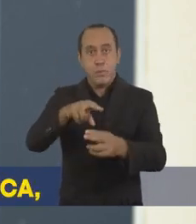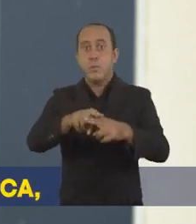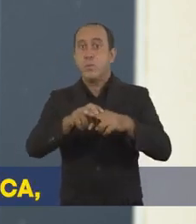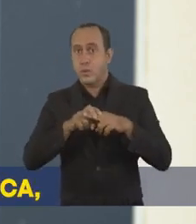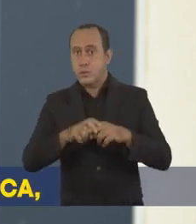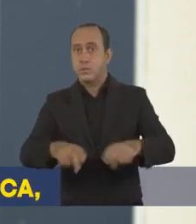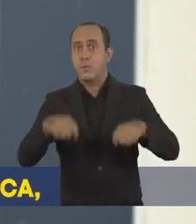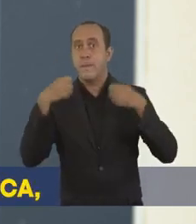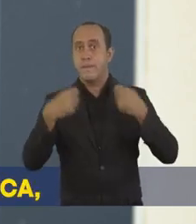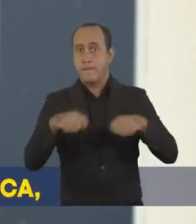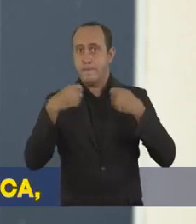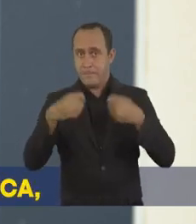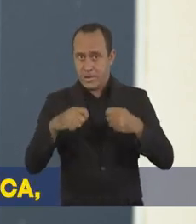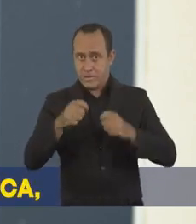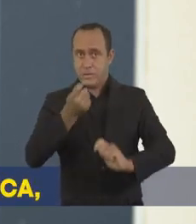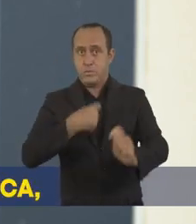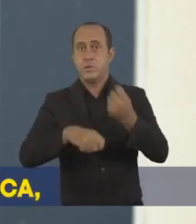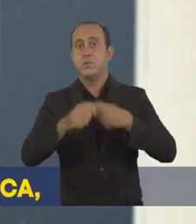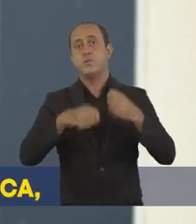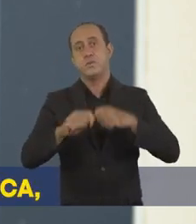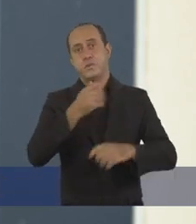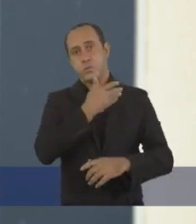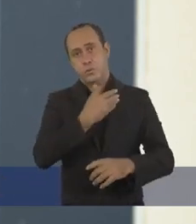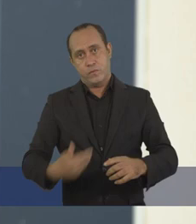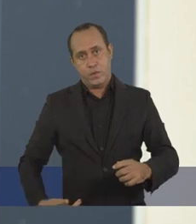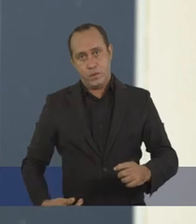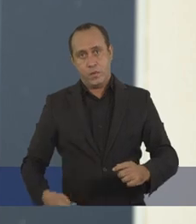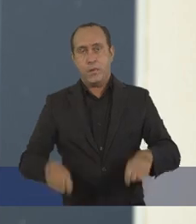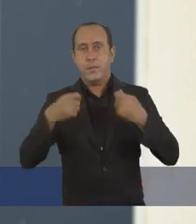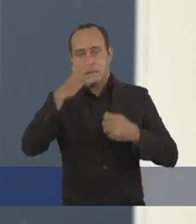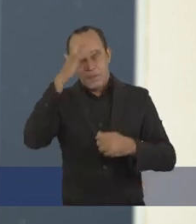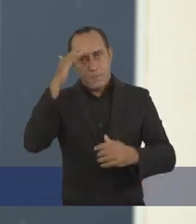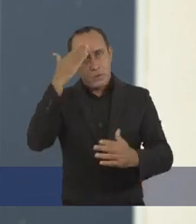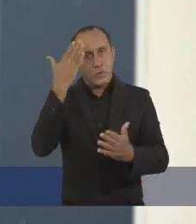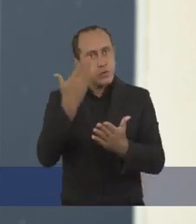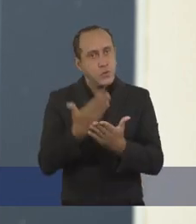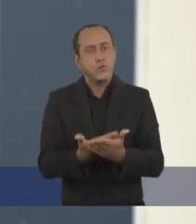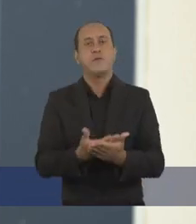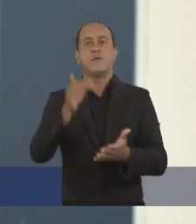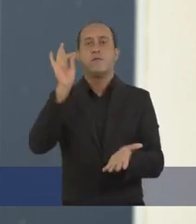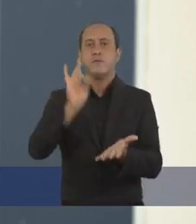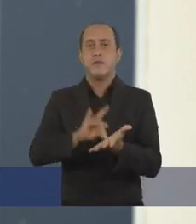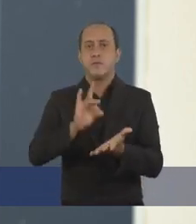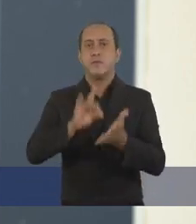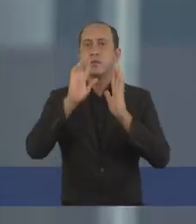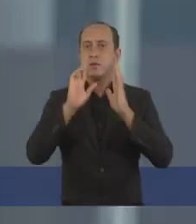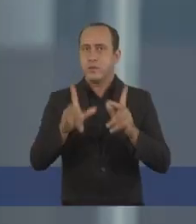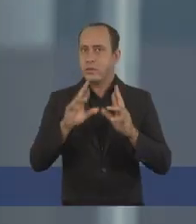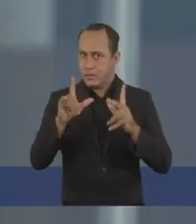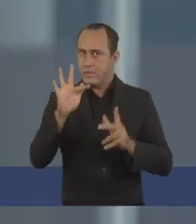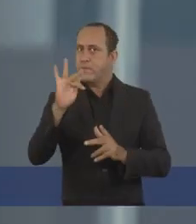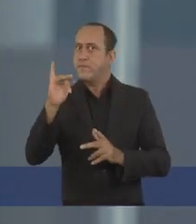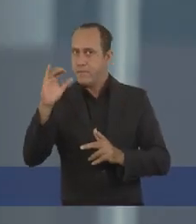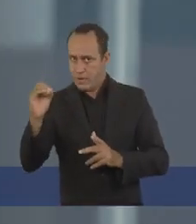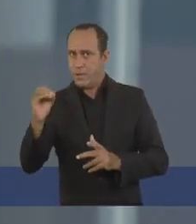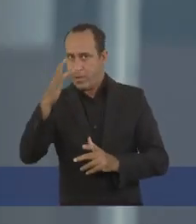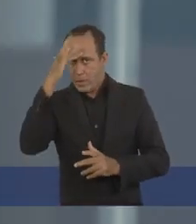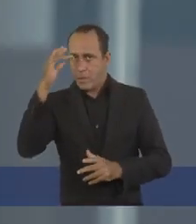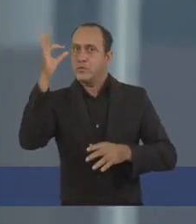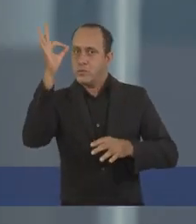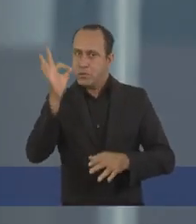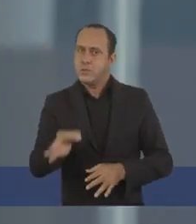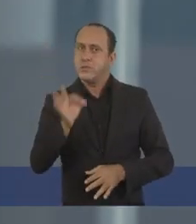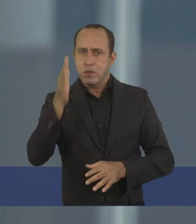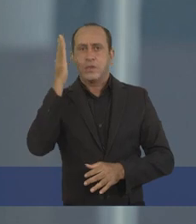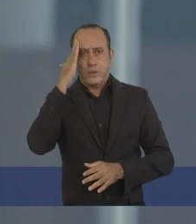Para isso, nós precisamos da administração pública. Nós precisamos de pessoas que acreditem, que façam realmente a diferença. Fábio Tidieri, nesse caso,